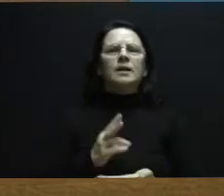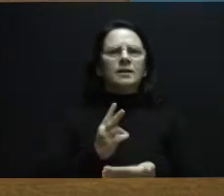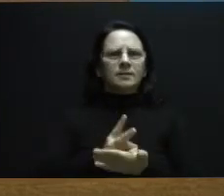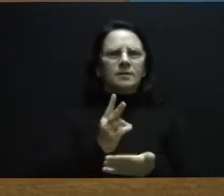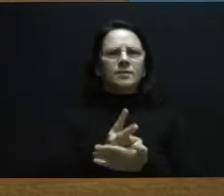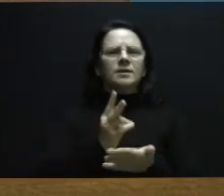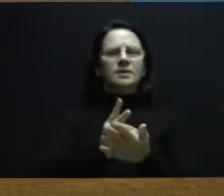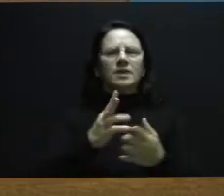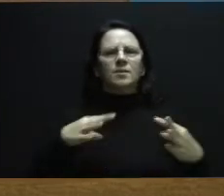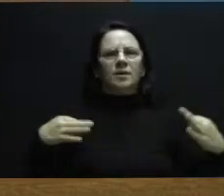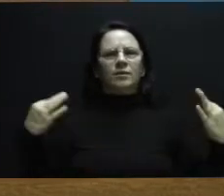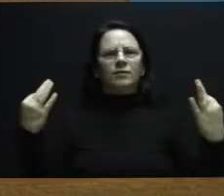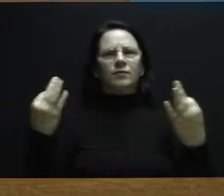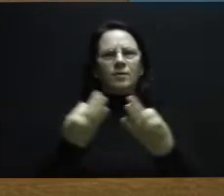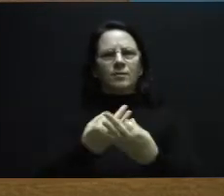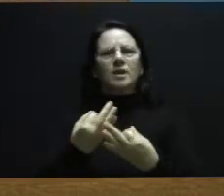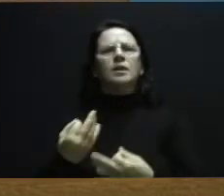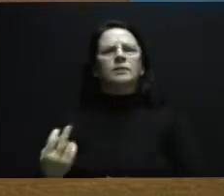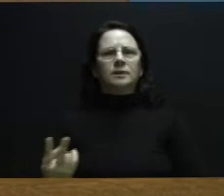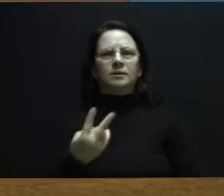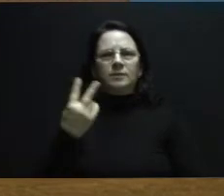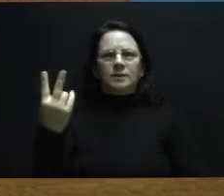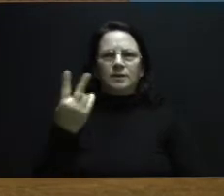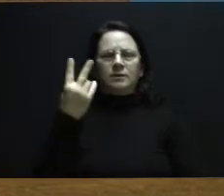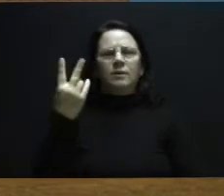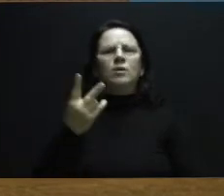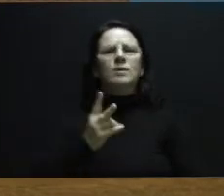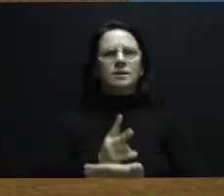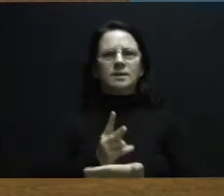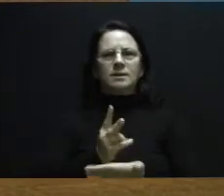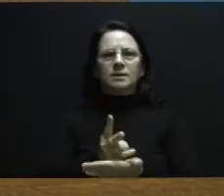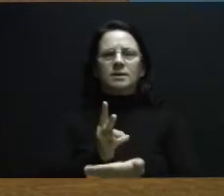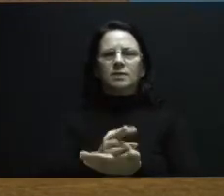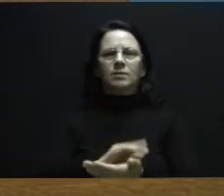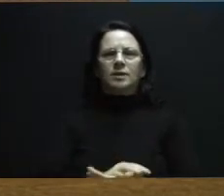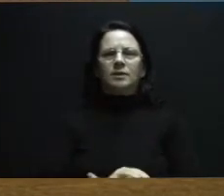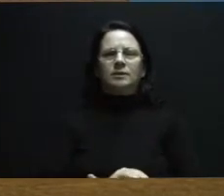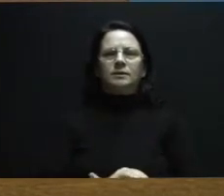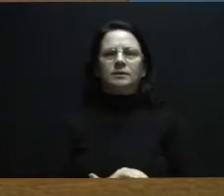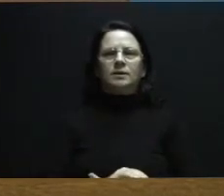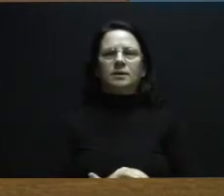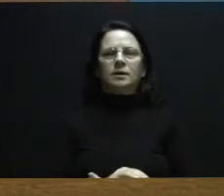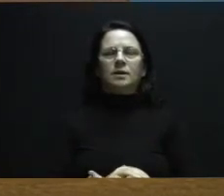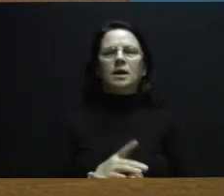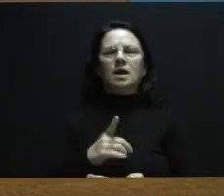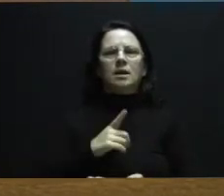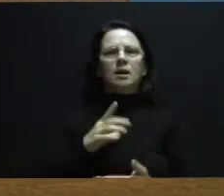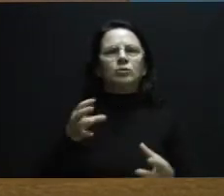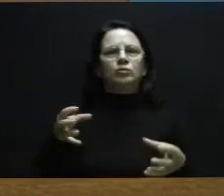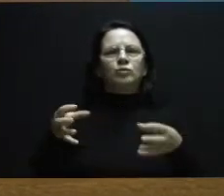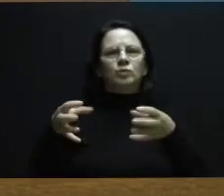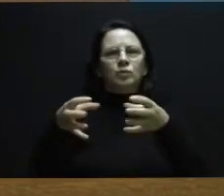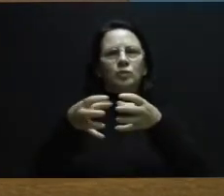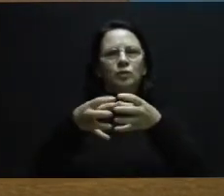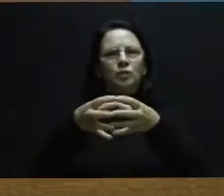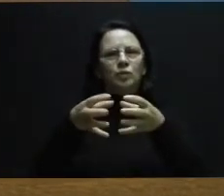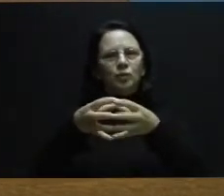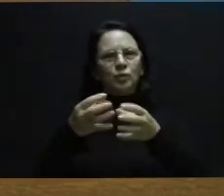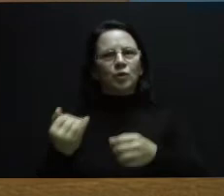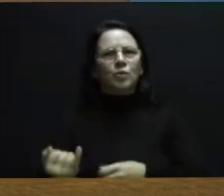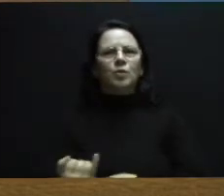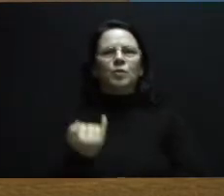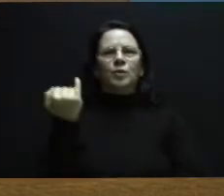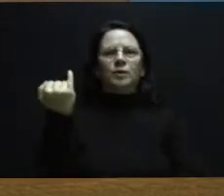e à manutenção de um corpo social, pois devemos sempre buscar um grupo oportunidade